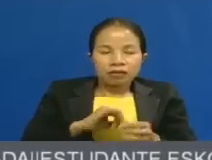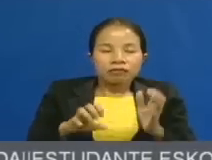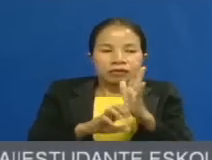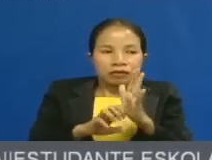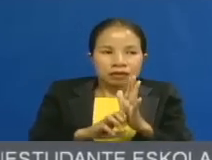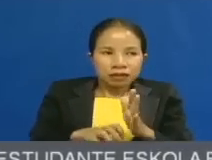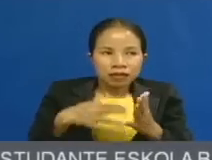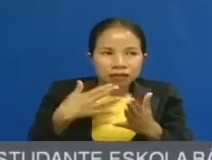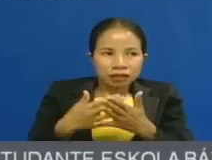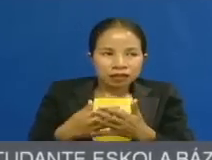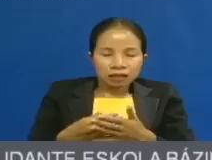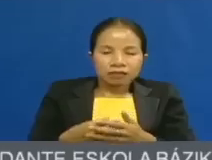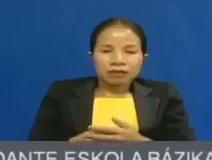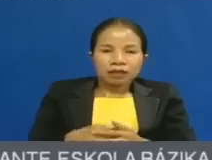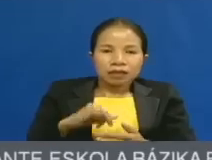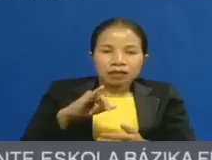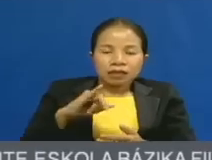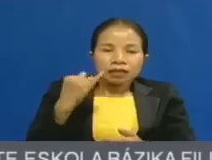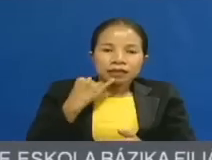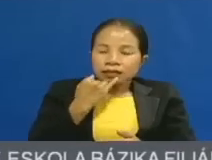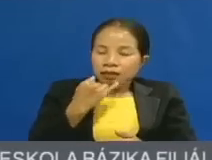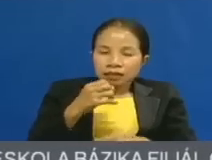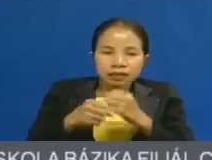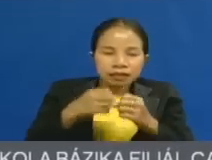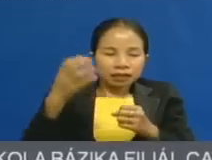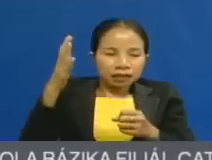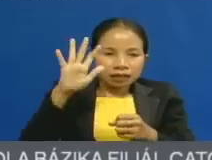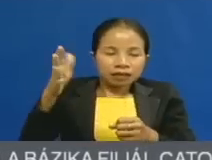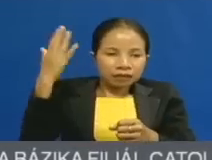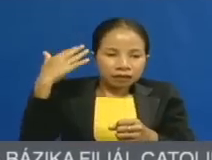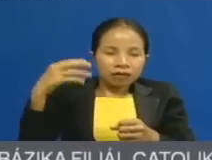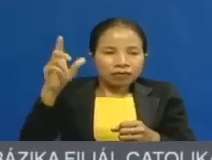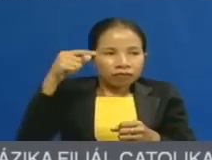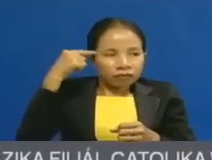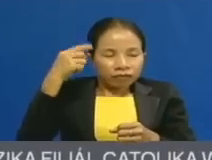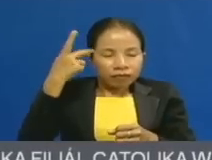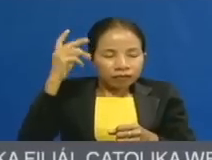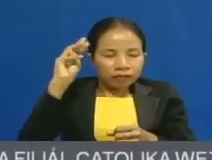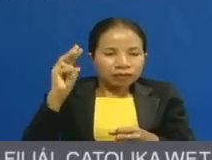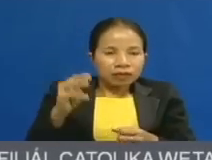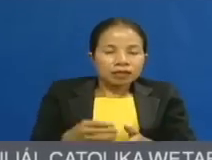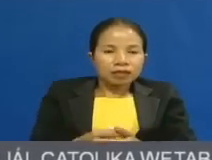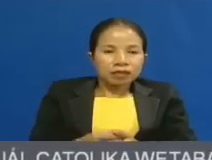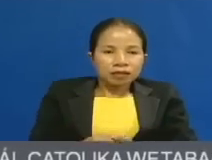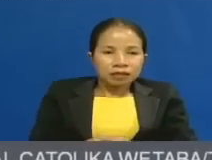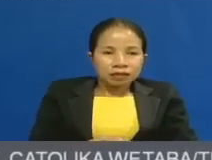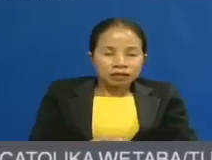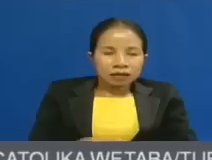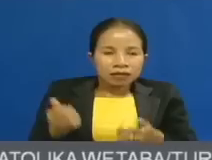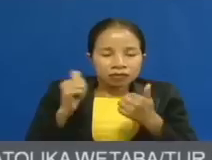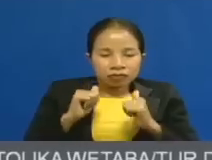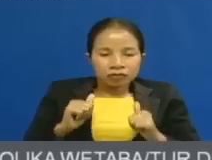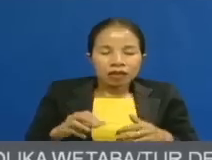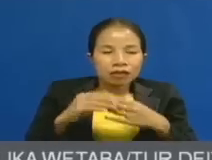Europa dia clima Itália. Itália tinha lima liba o governo primeiro ministro da Galo tinha naran nem usa modelo nem a tu